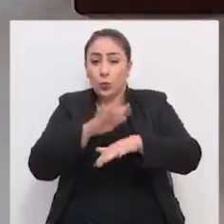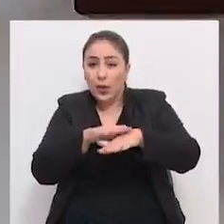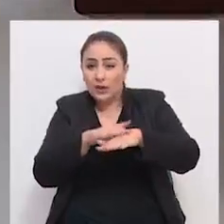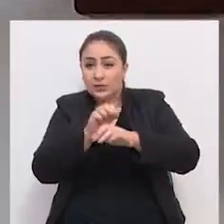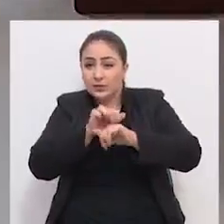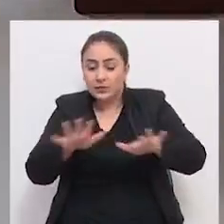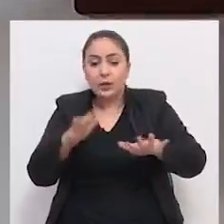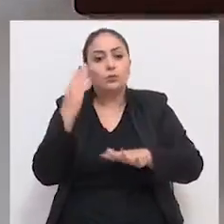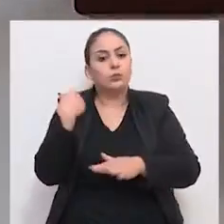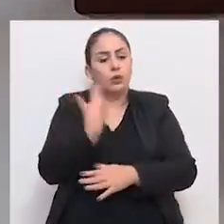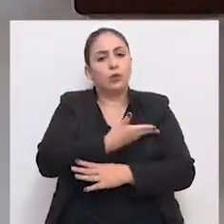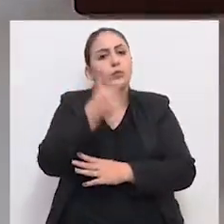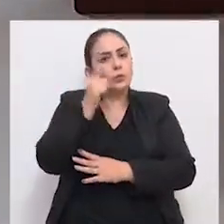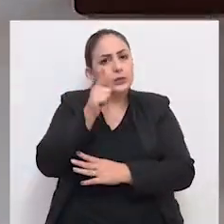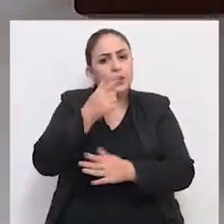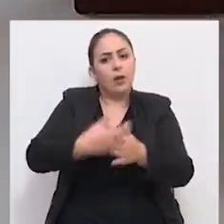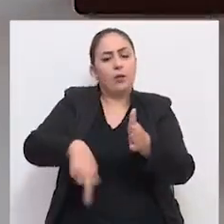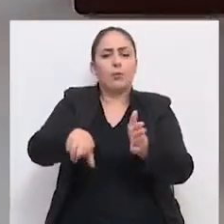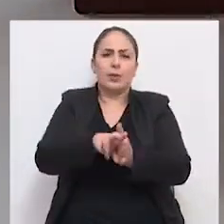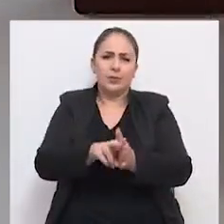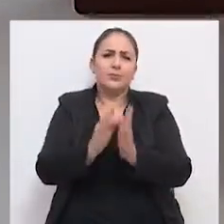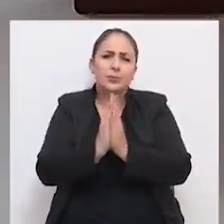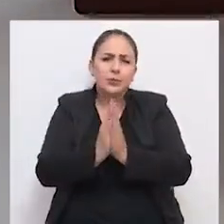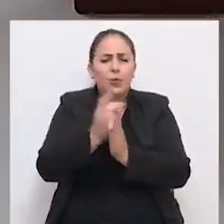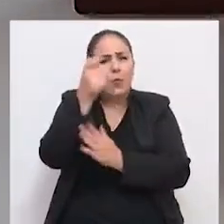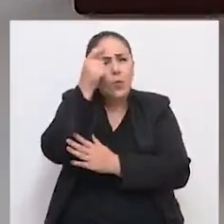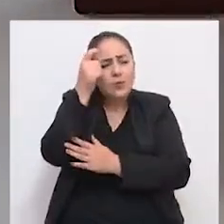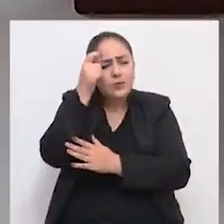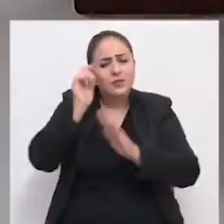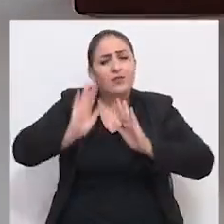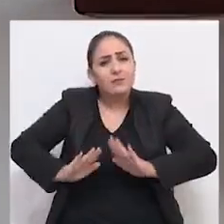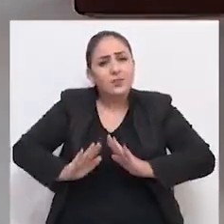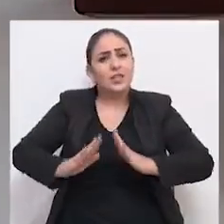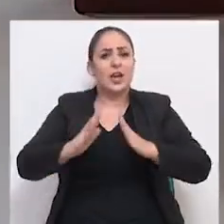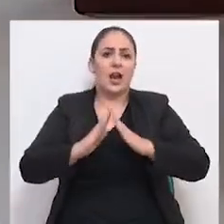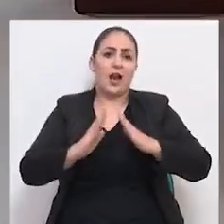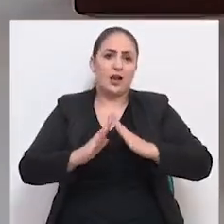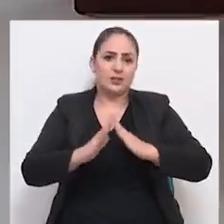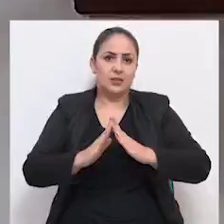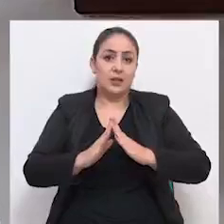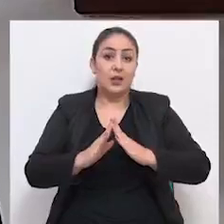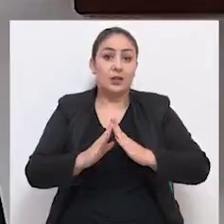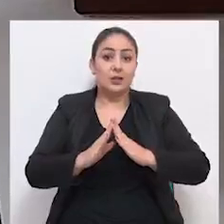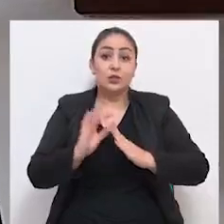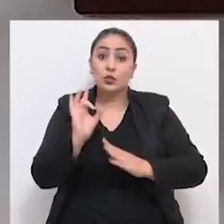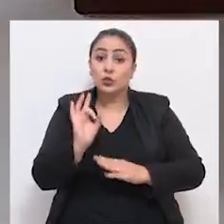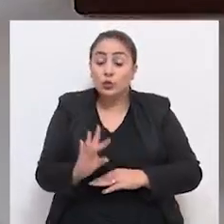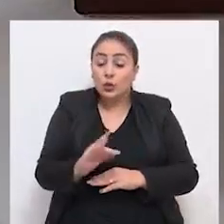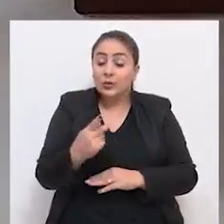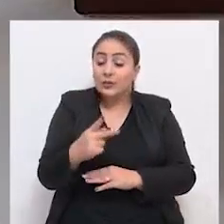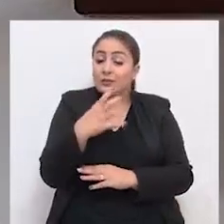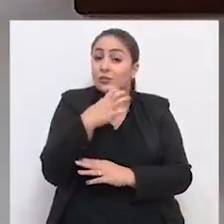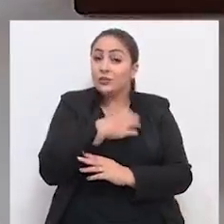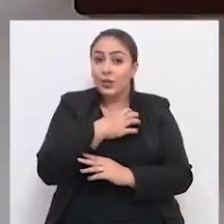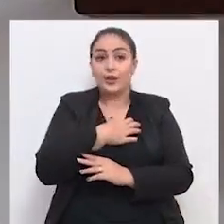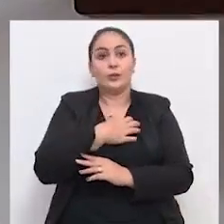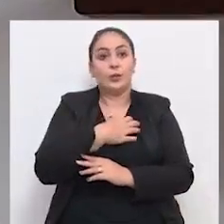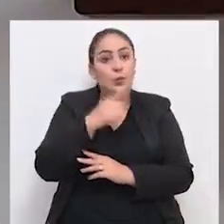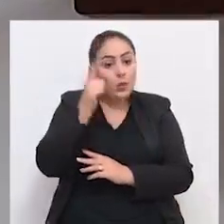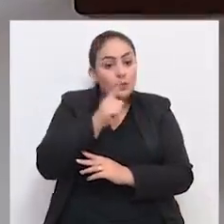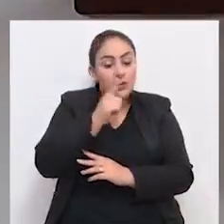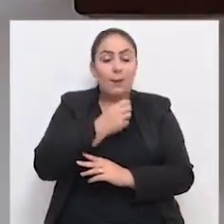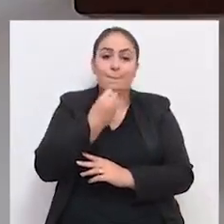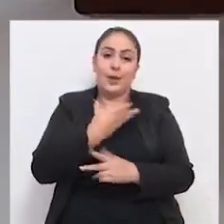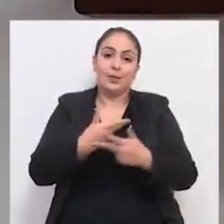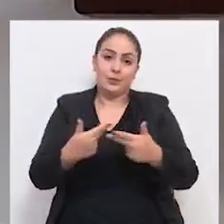e a gente recuperou. Então, por favor, gente, consciência, fique em casa. Só dessa forma,